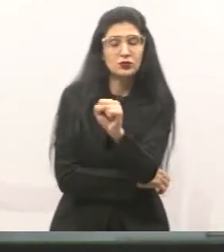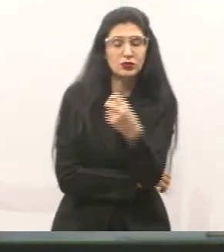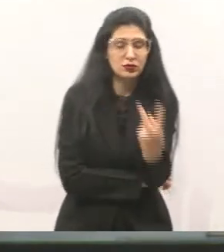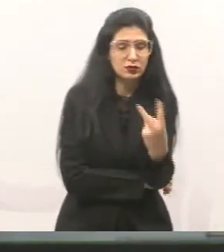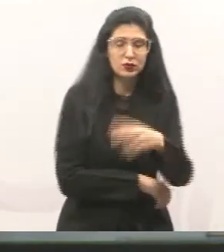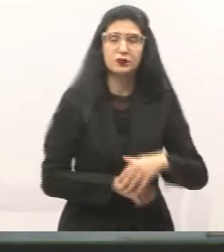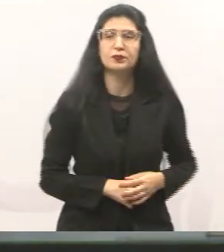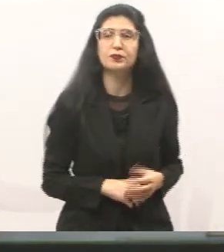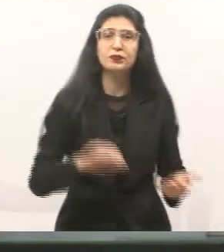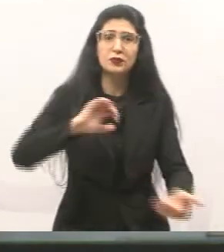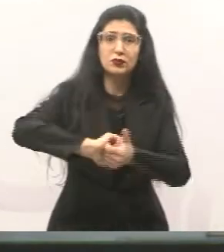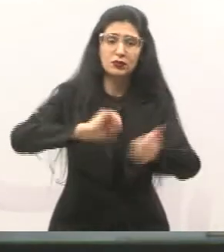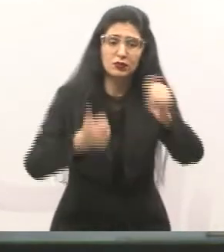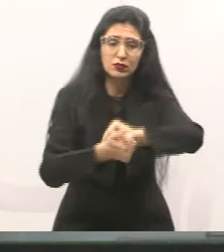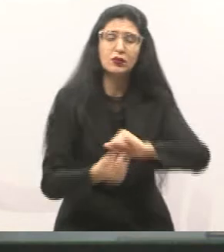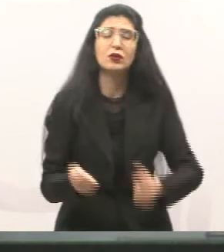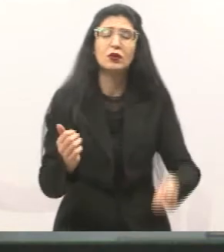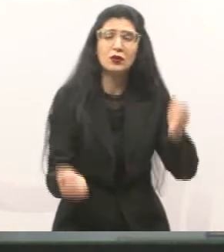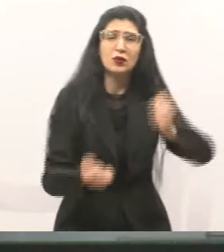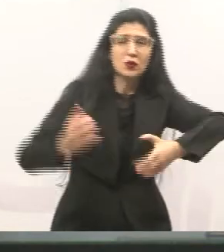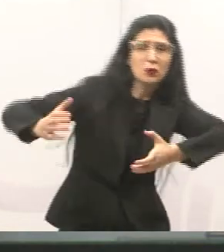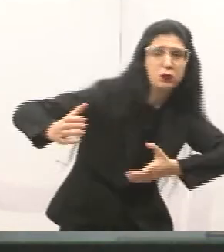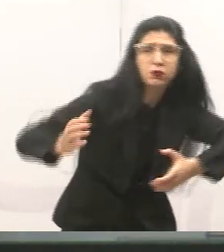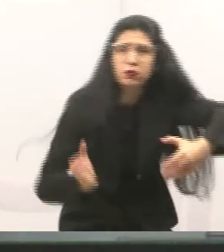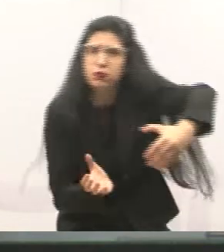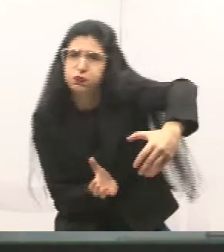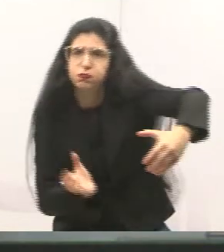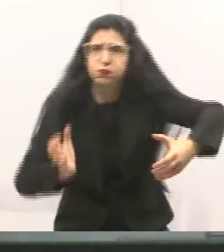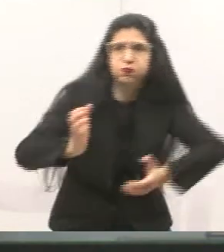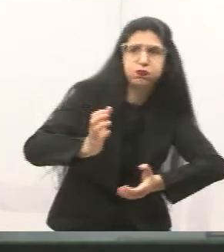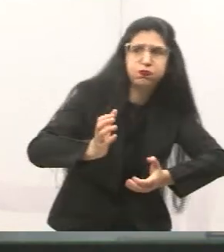Associação Esportiva Jacareí Rugby do Brasil,